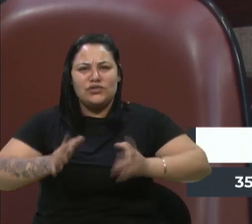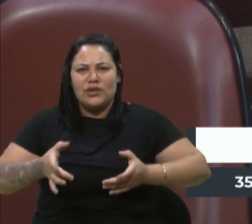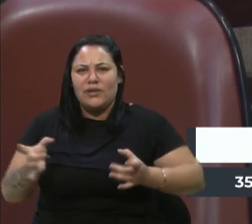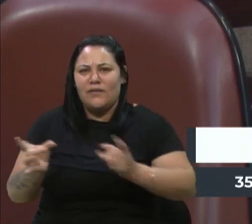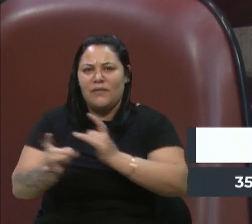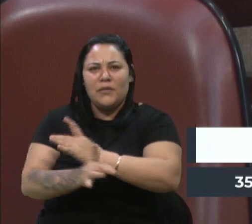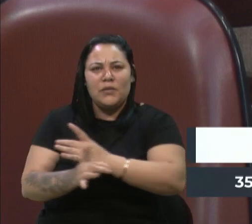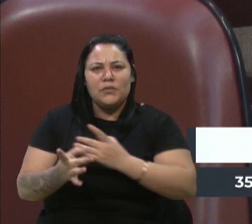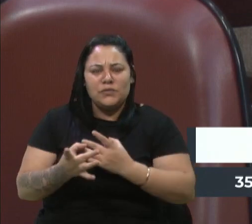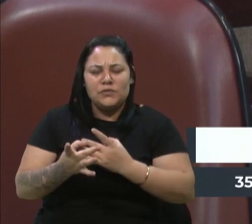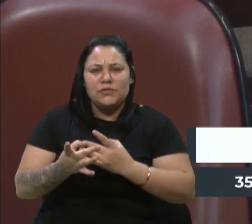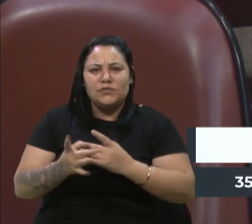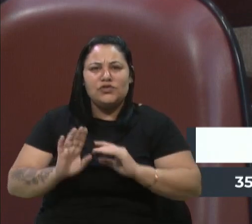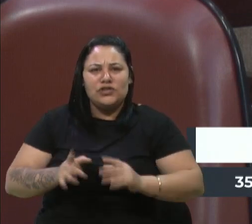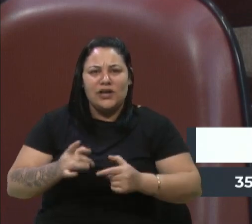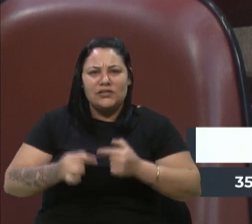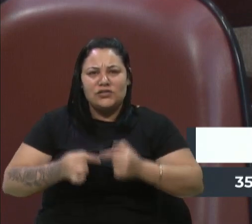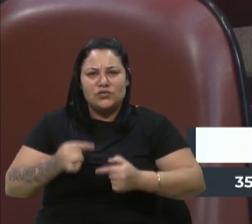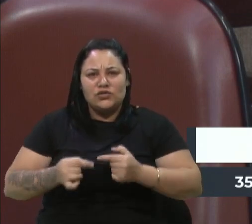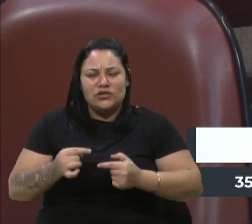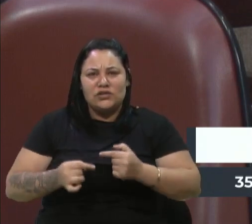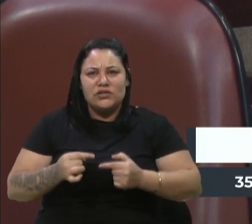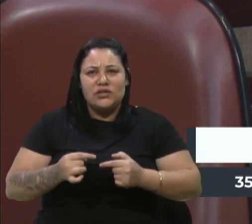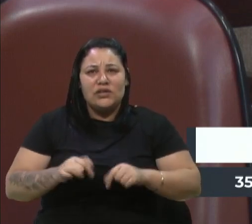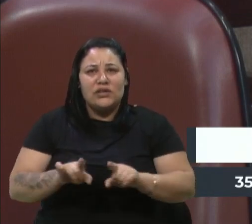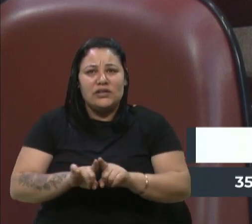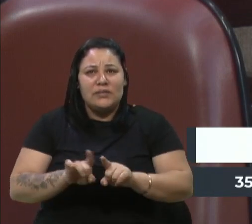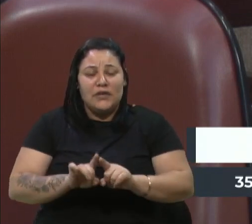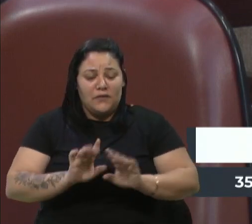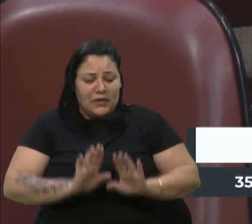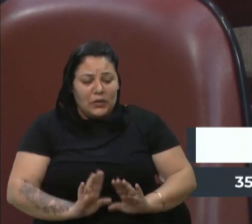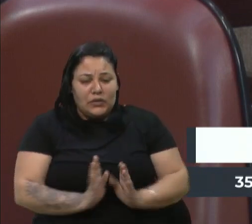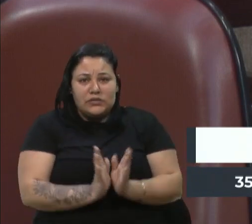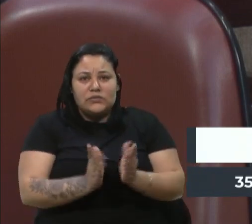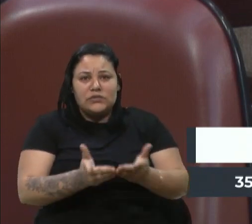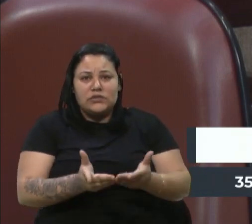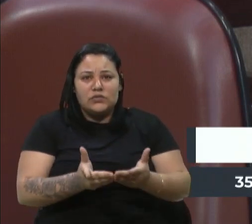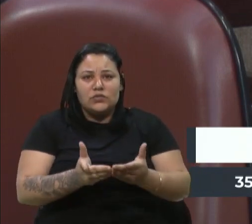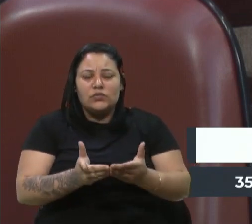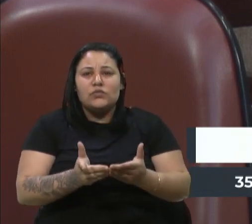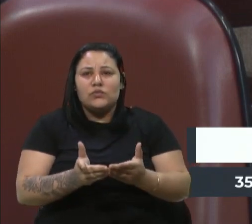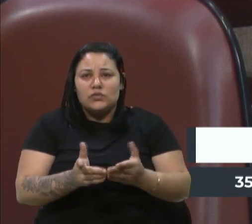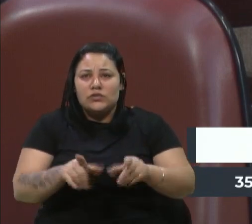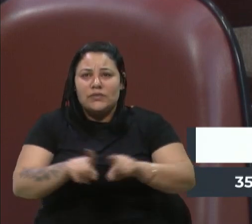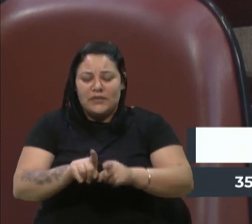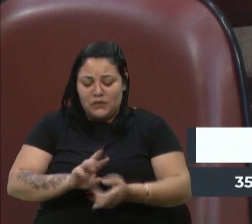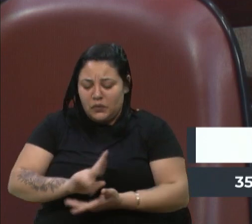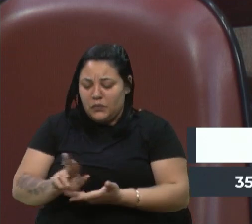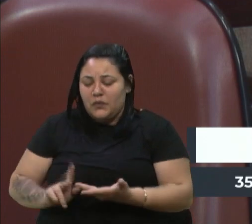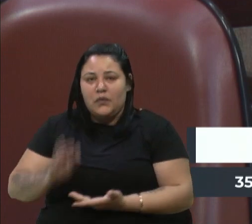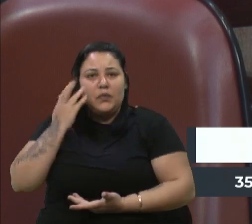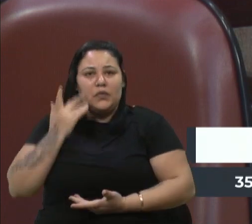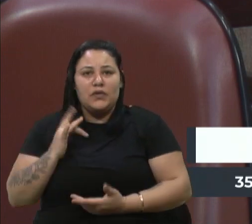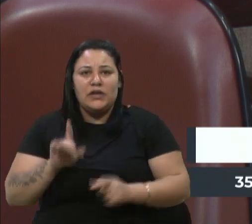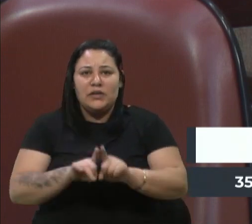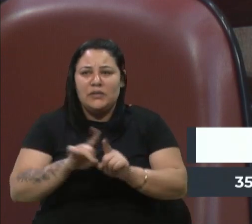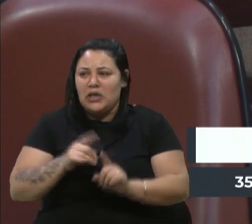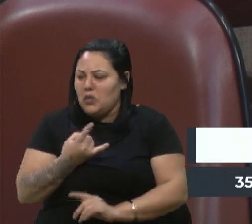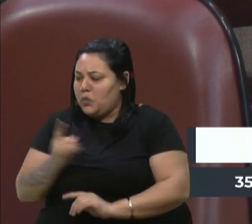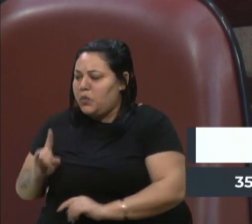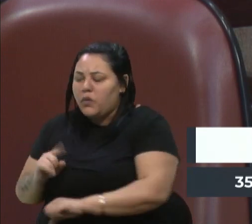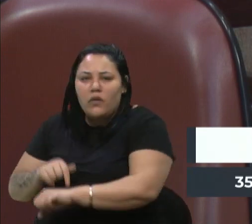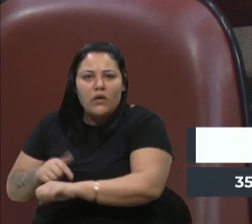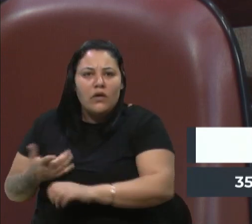matéria que já tinha sido discutida, inclusive ficou na comissão por vários dias, e aí no último